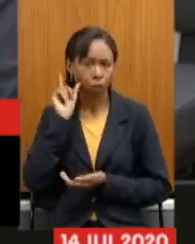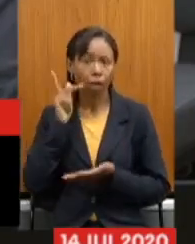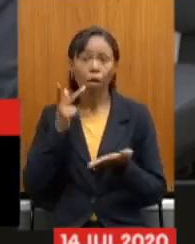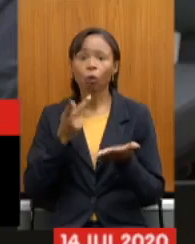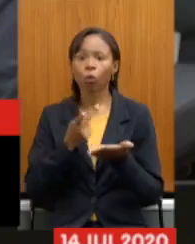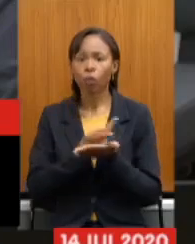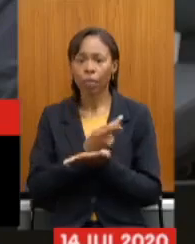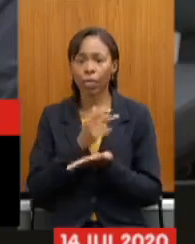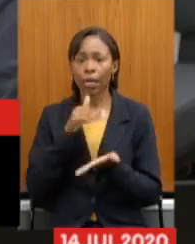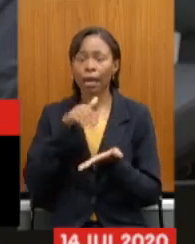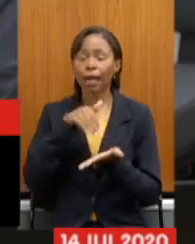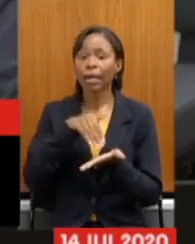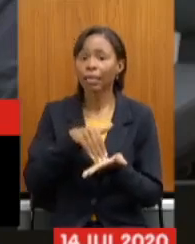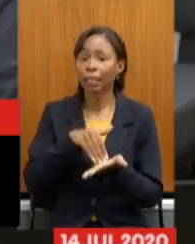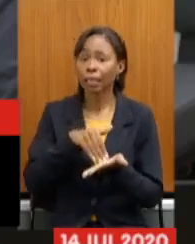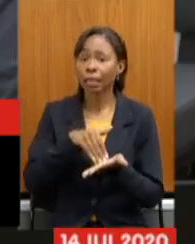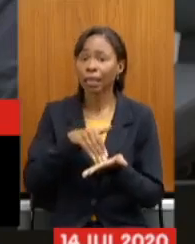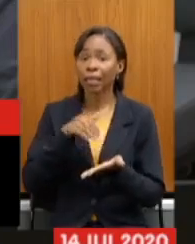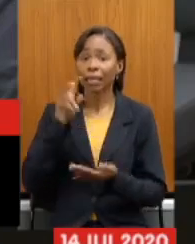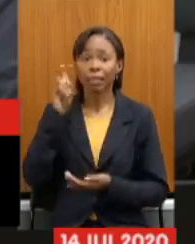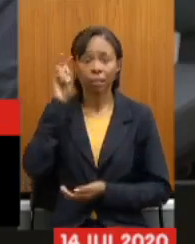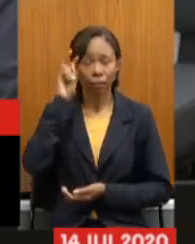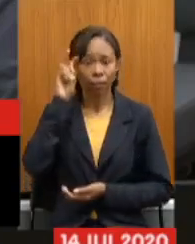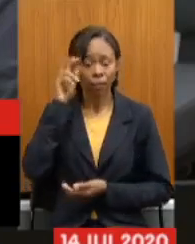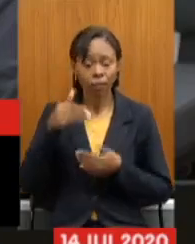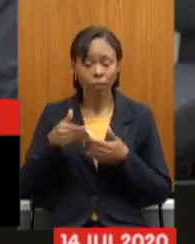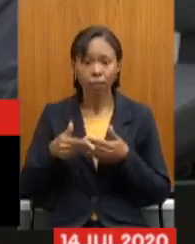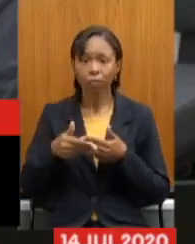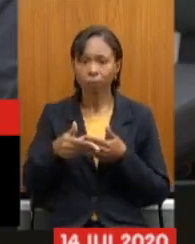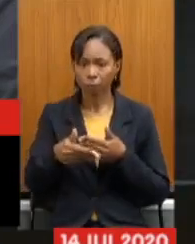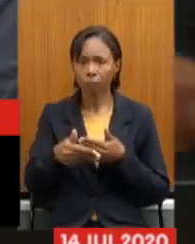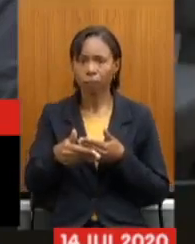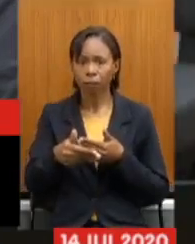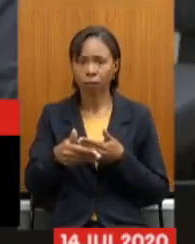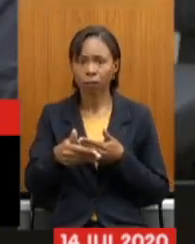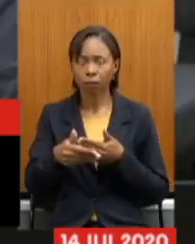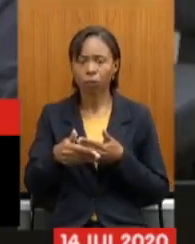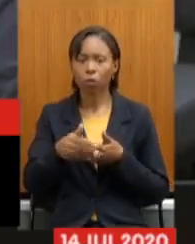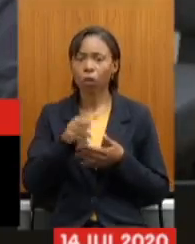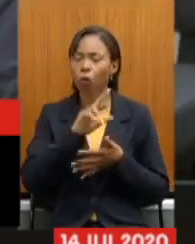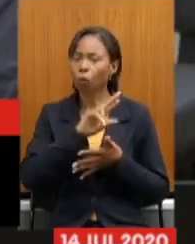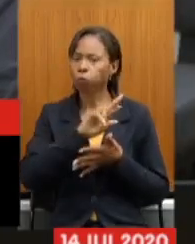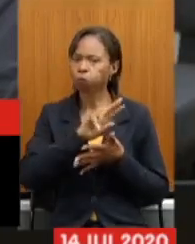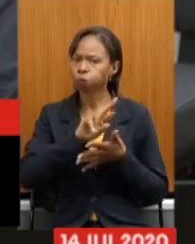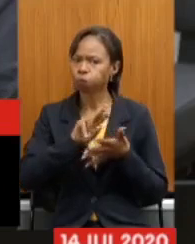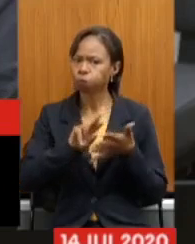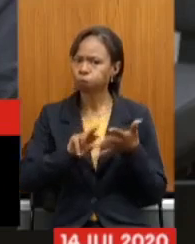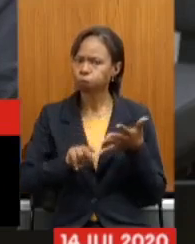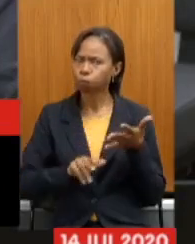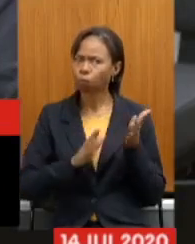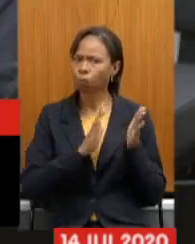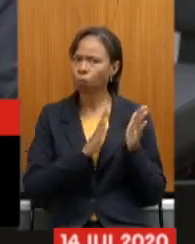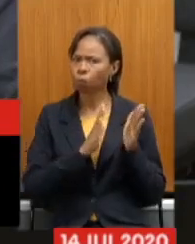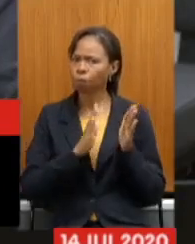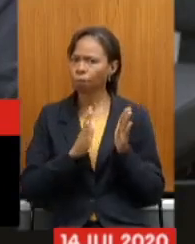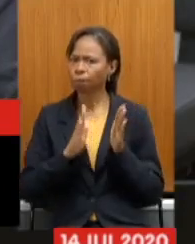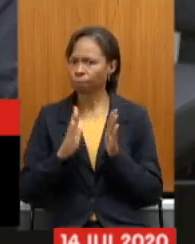acontecerá até a próxima quinta-feira, contando com diversos momentos.